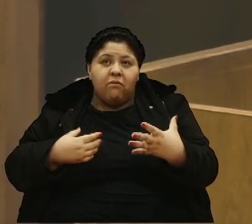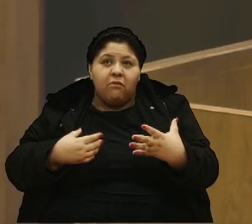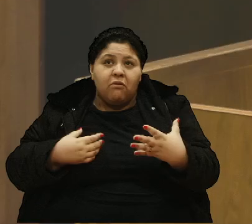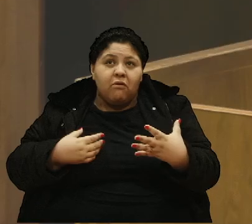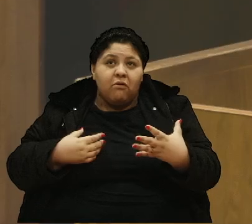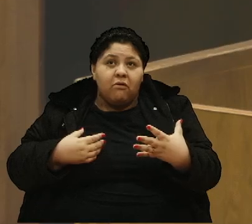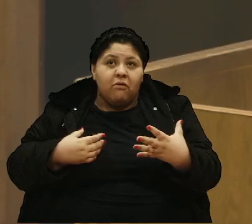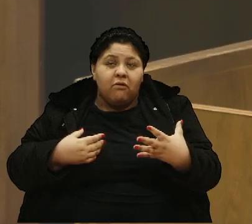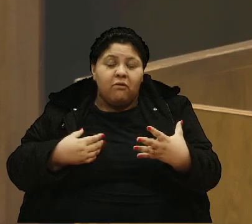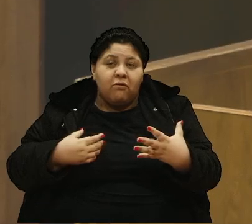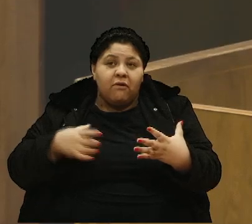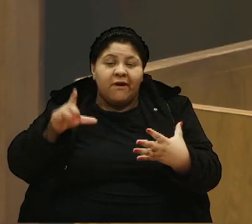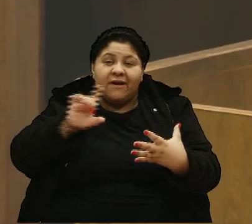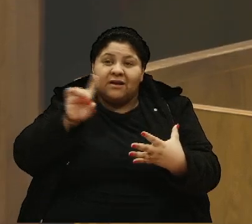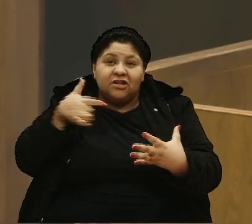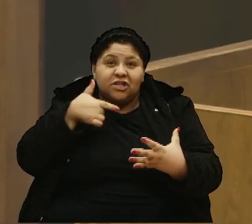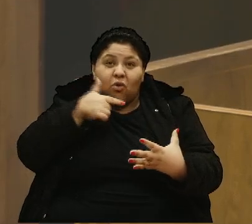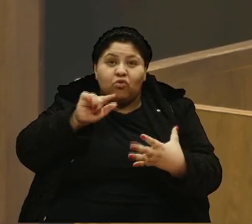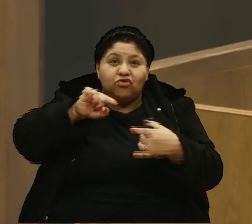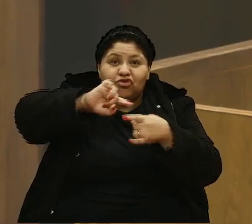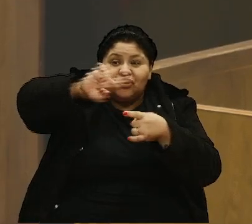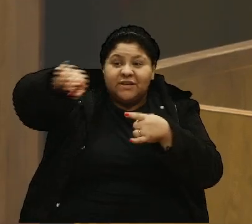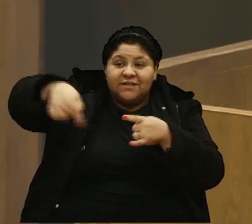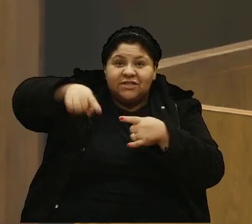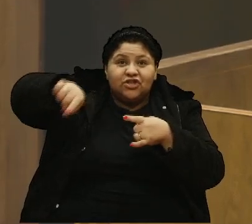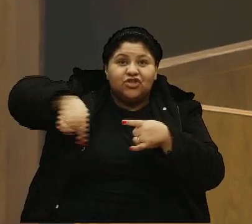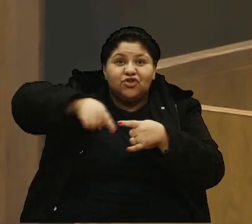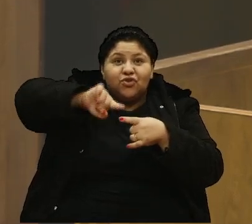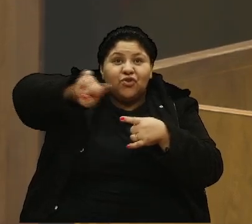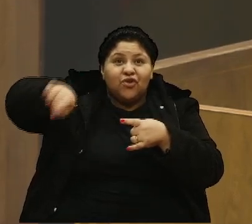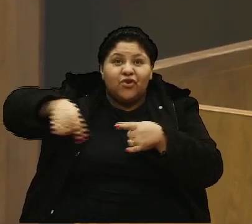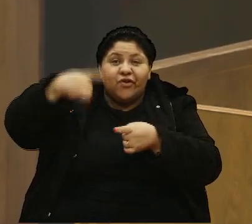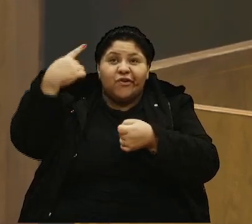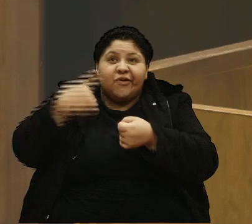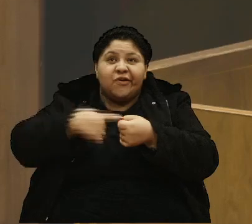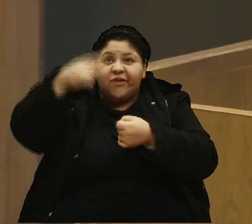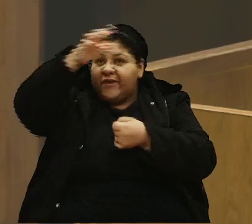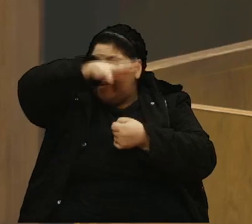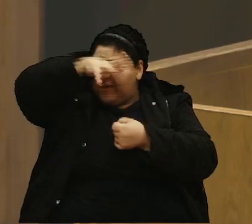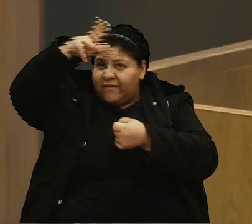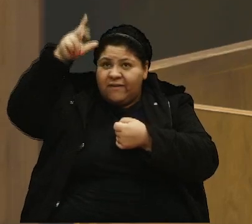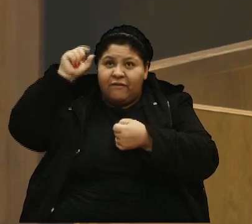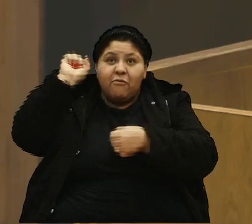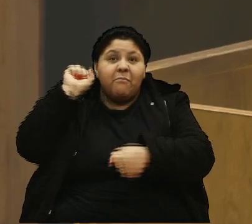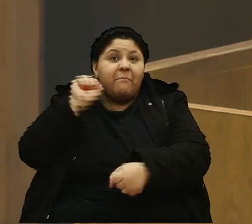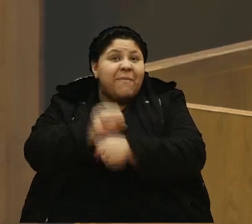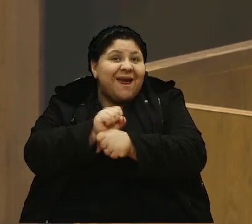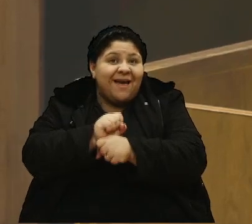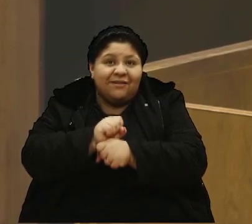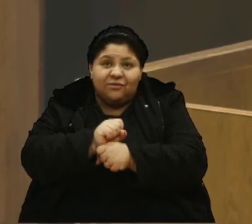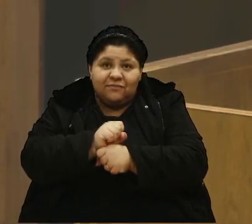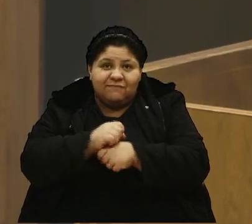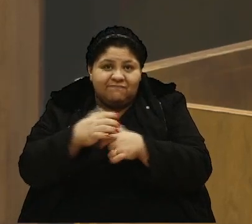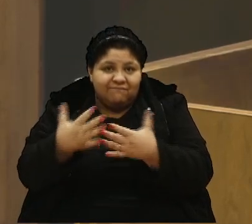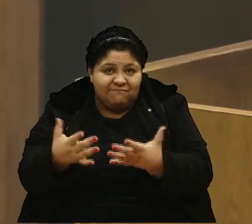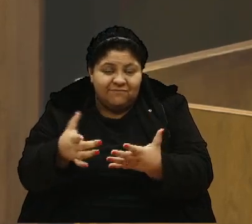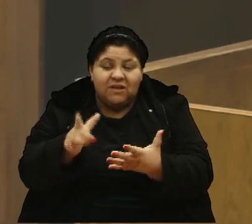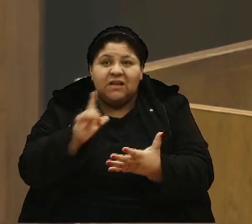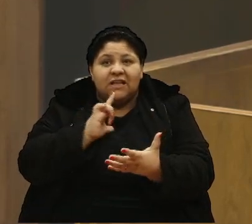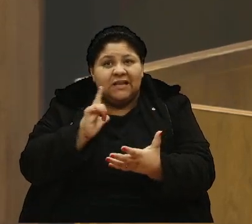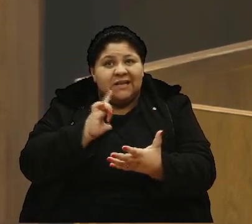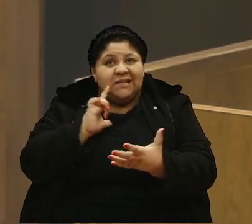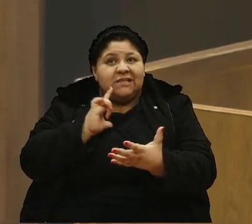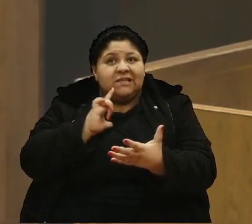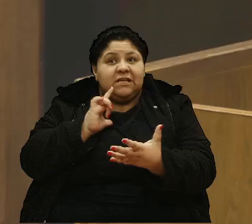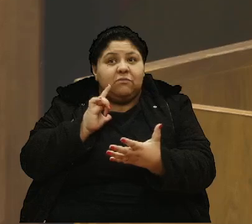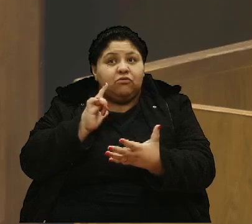Consequentemente, não consegue circular na cidade. O município fica basicamente travado. Então, nós temos que dar um